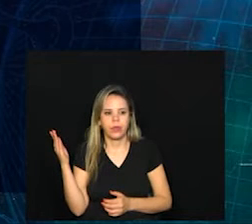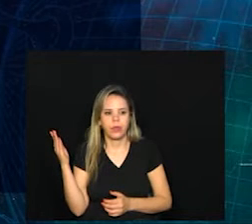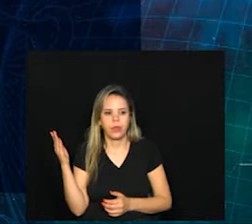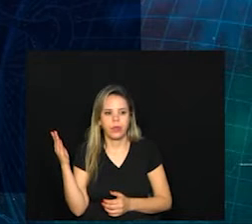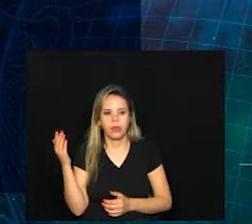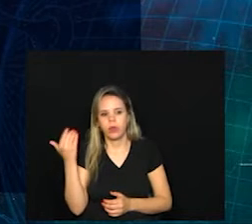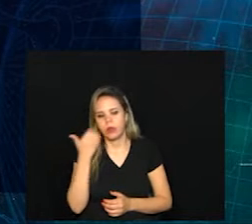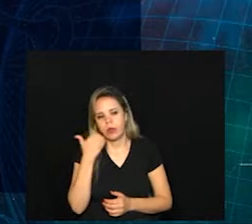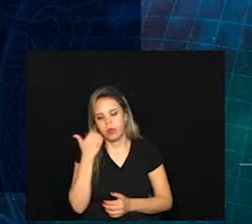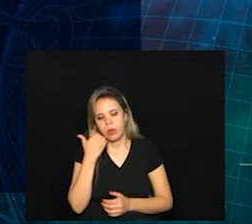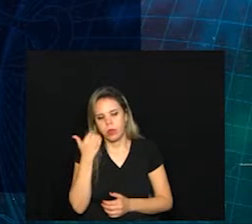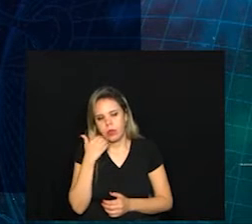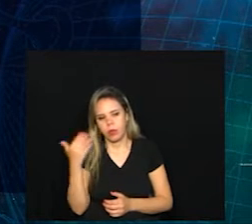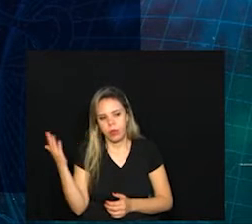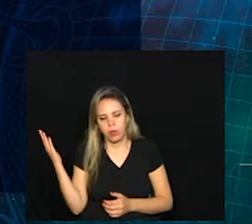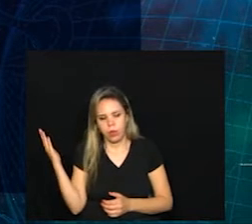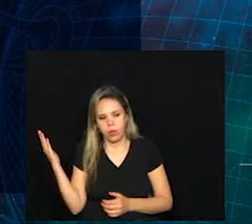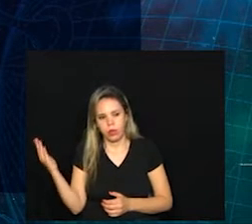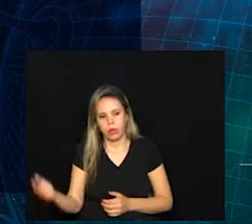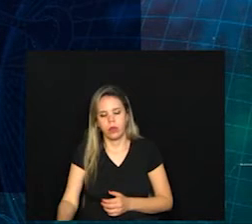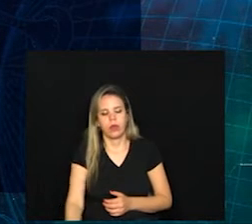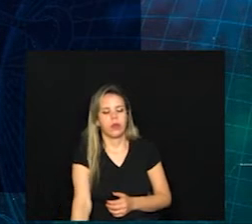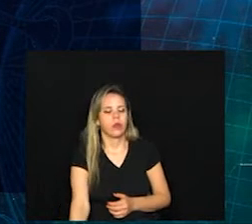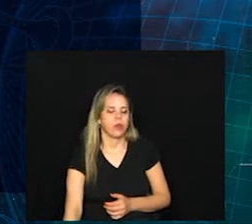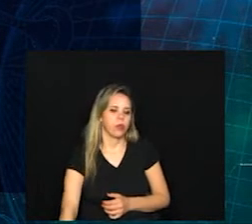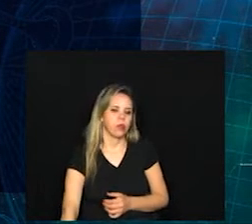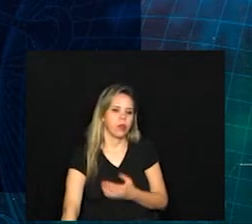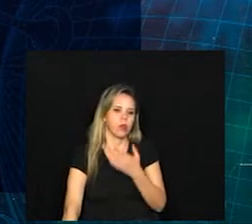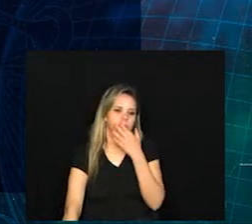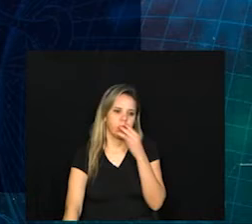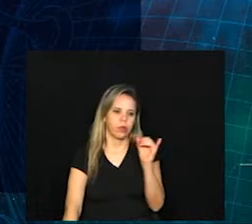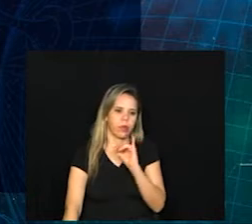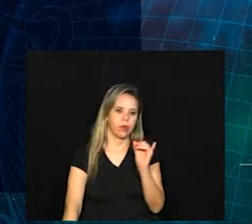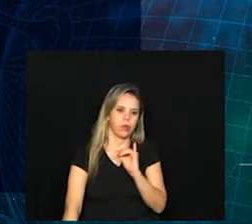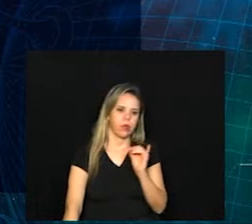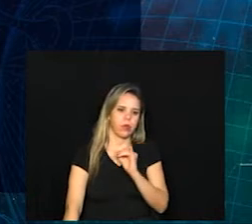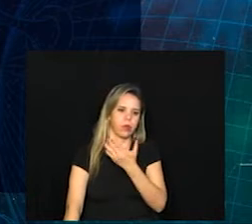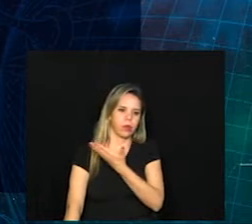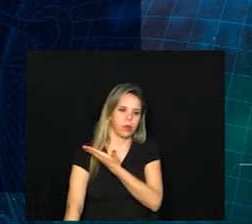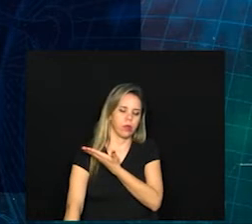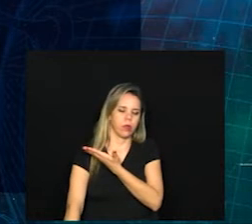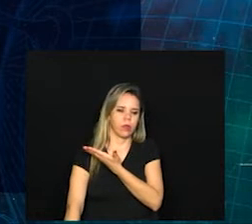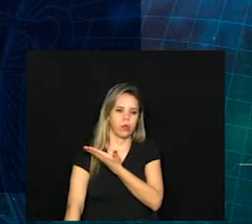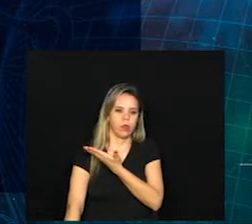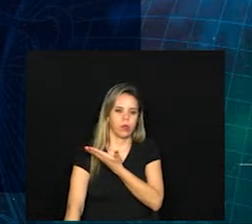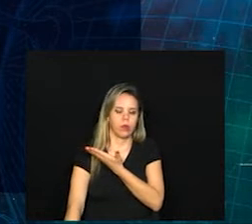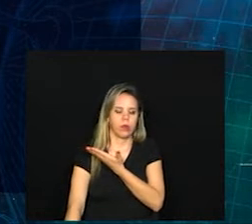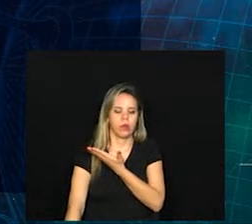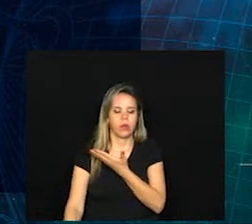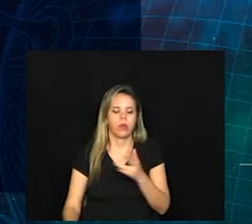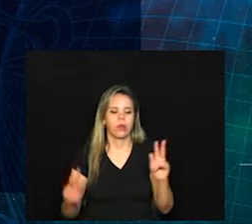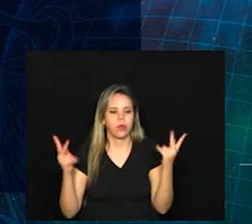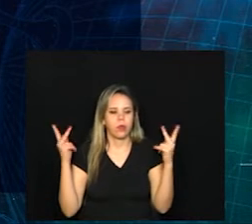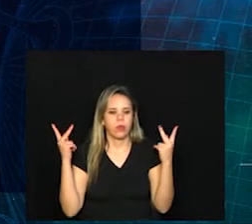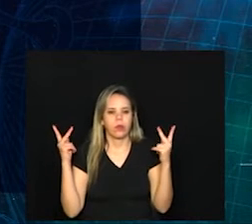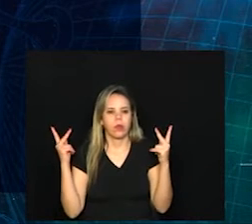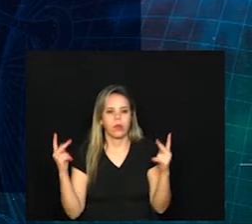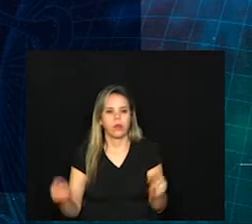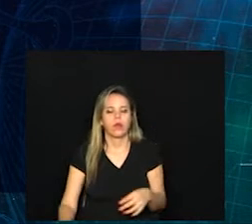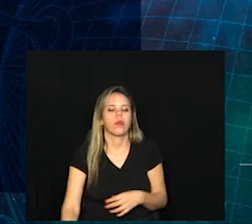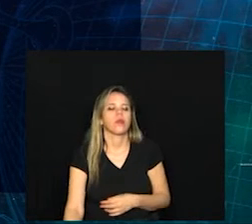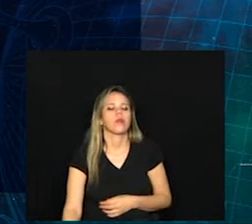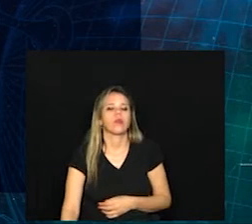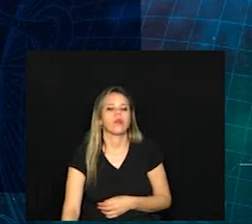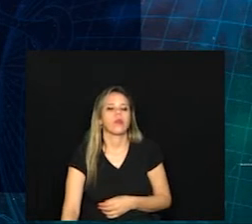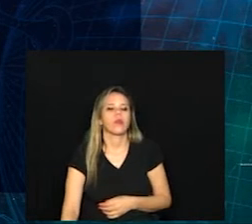773, Santa Bárbara do Oeste, 758 óbitos, Indaiatuba, 716,